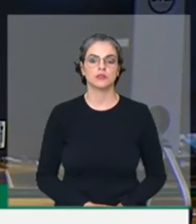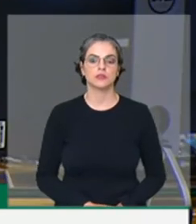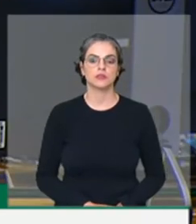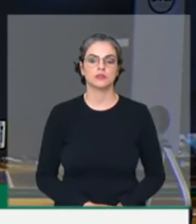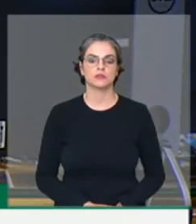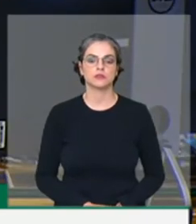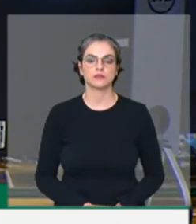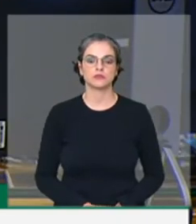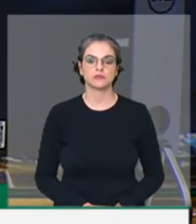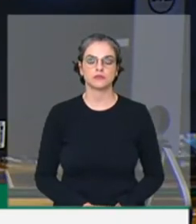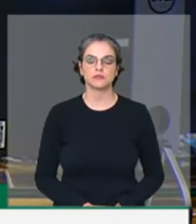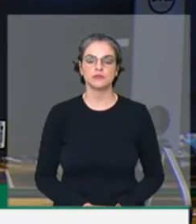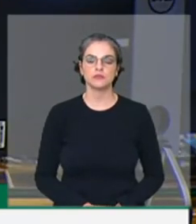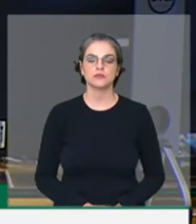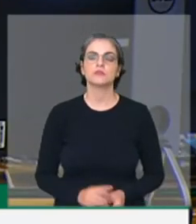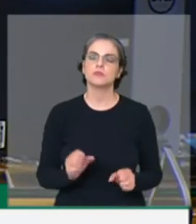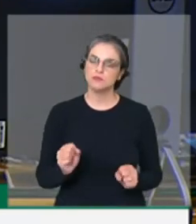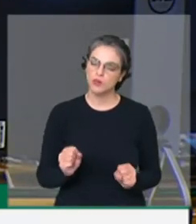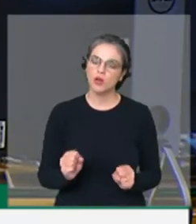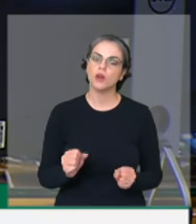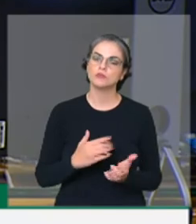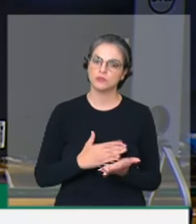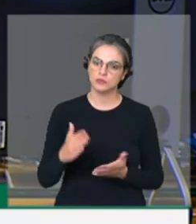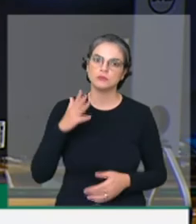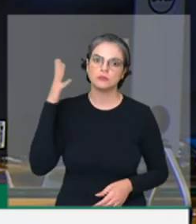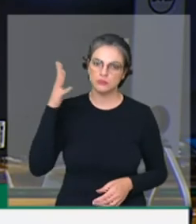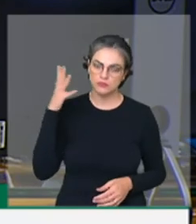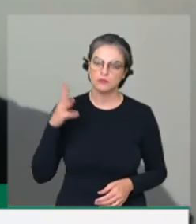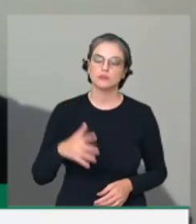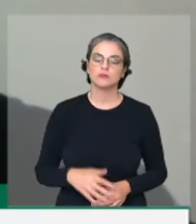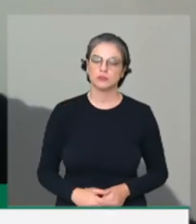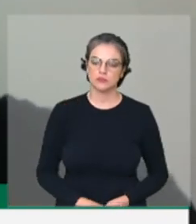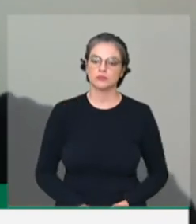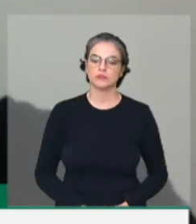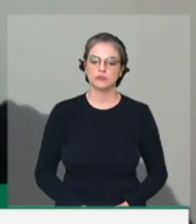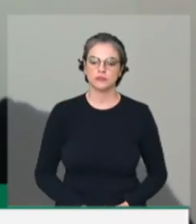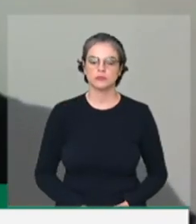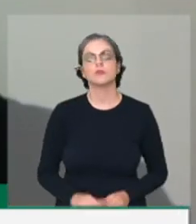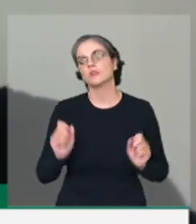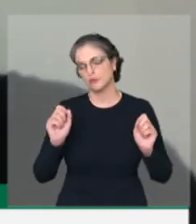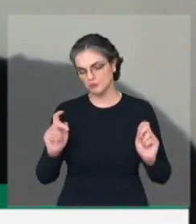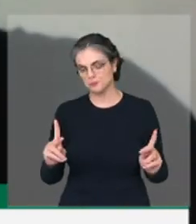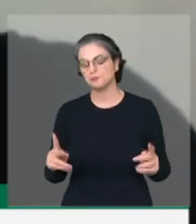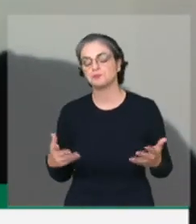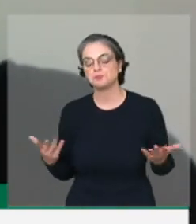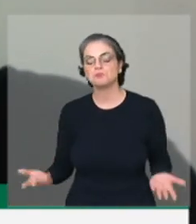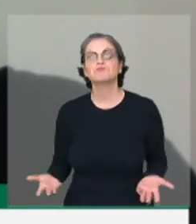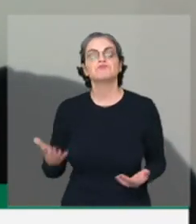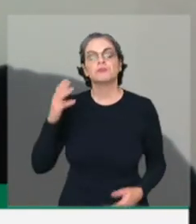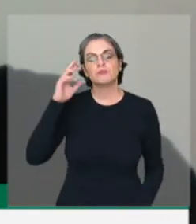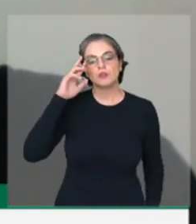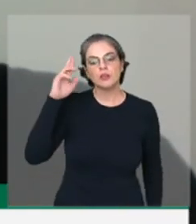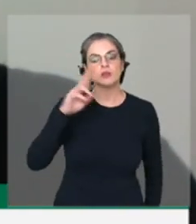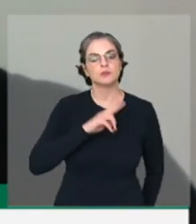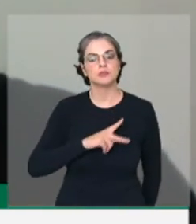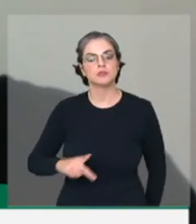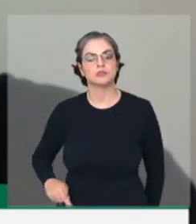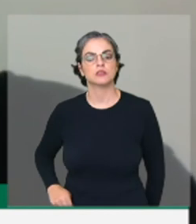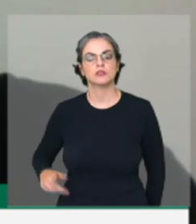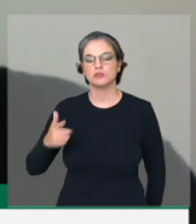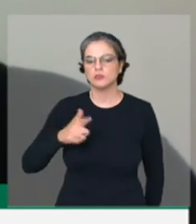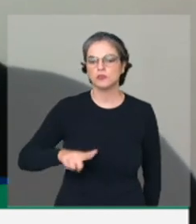Estamos ouvindo, deputado Daniel. Vossa Excelência com a palavra. Perfeito, presidente. Mais uma vez falando,